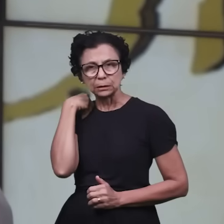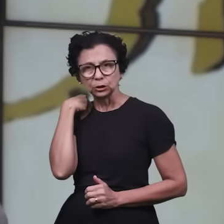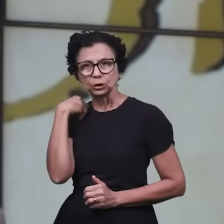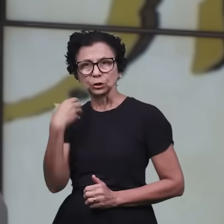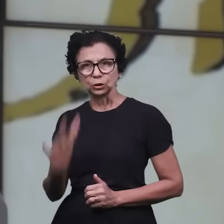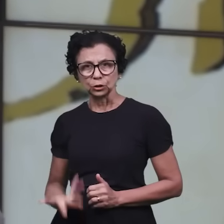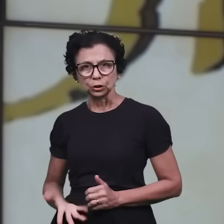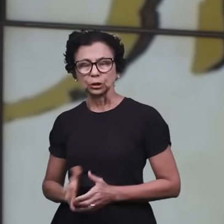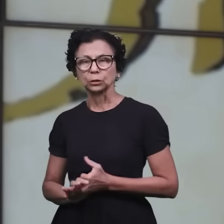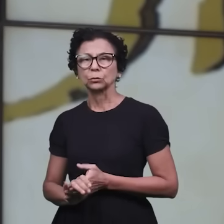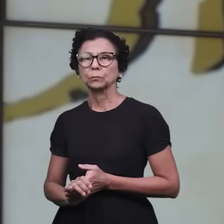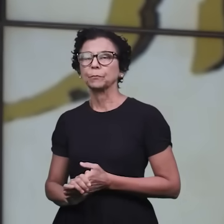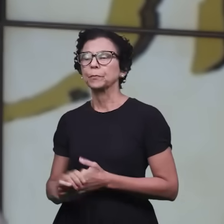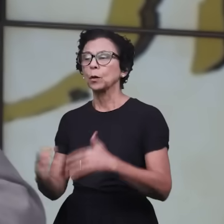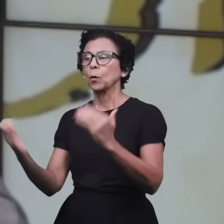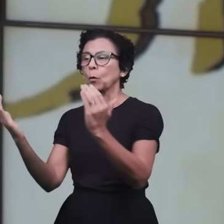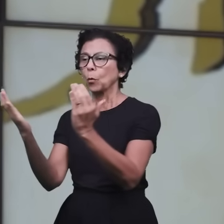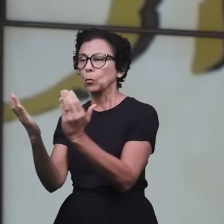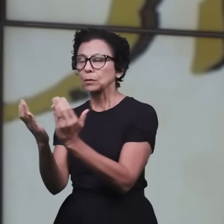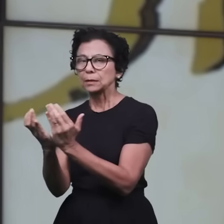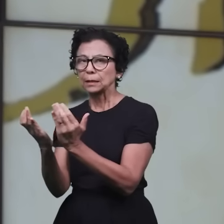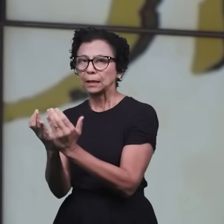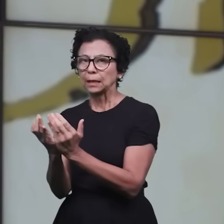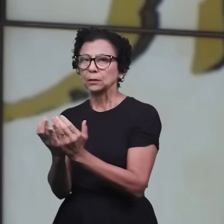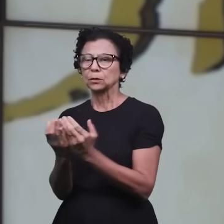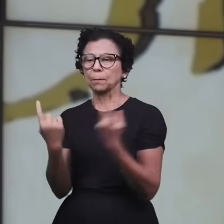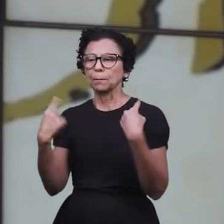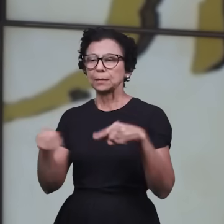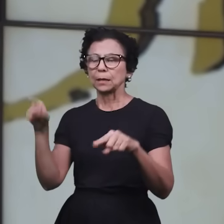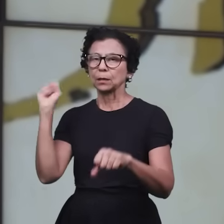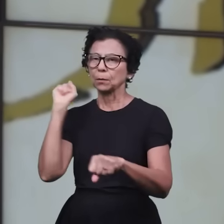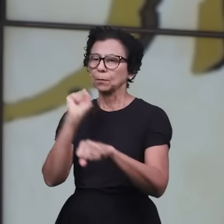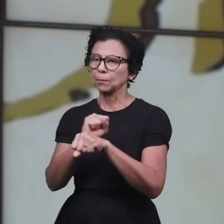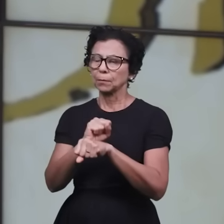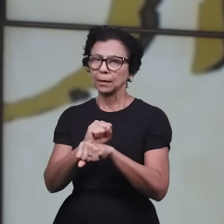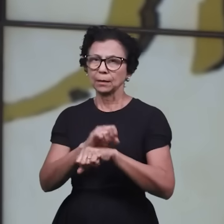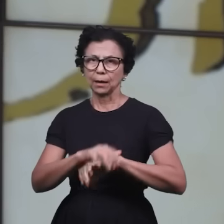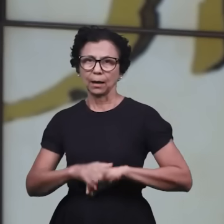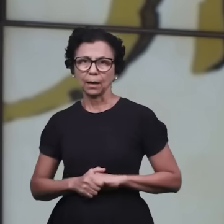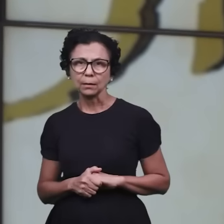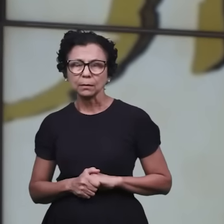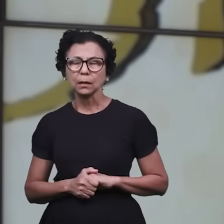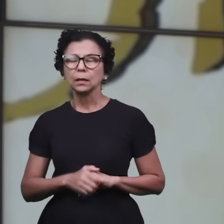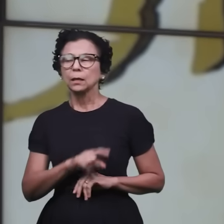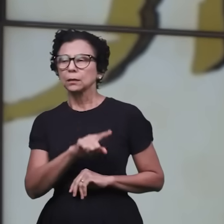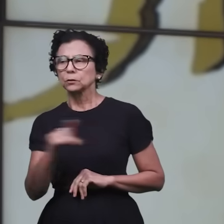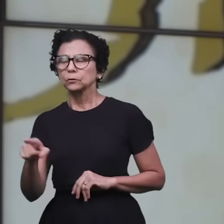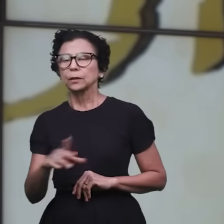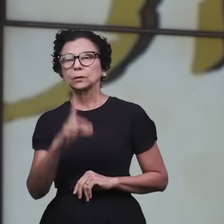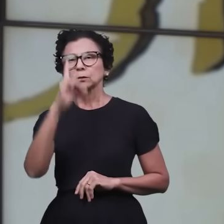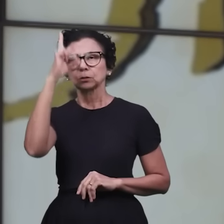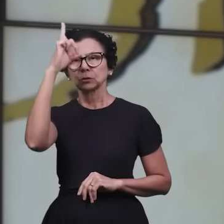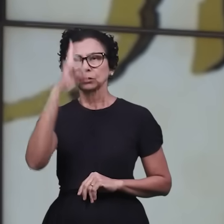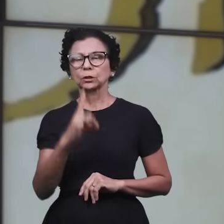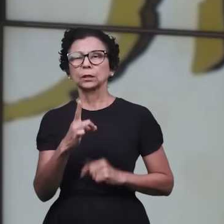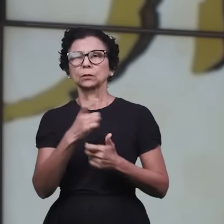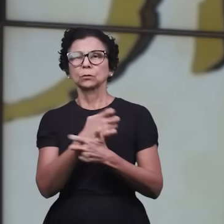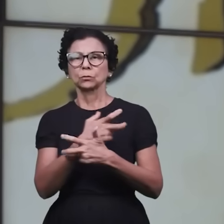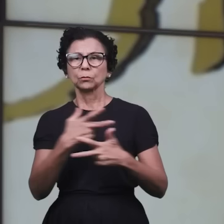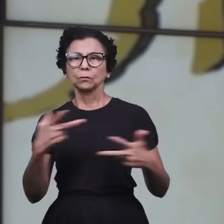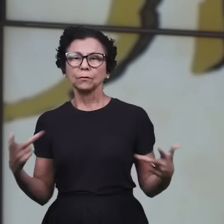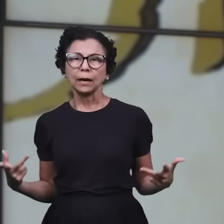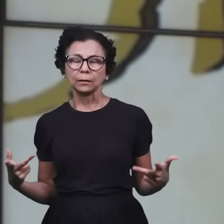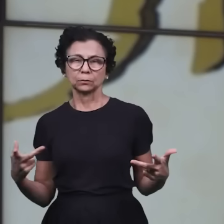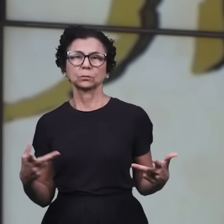a eles um status especial dentro do reino. Agora eles, de perseguidos, de párias em uma sociedade, eles passaram a